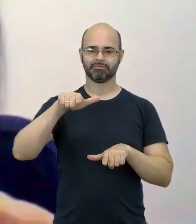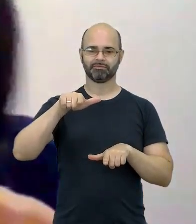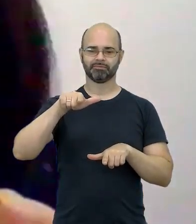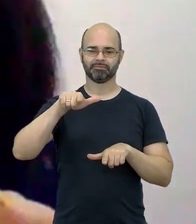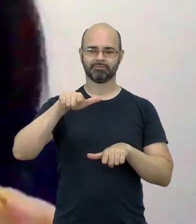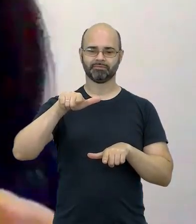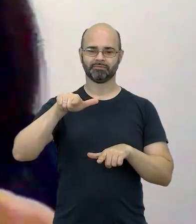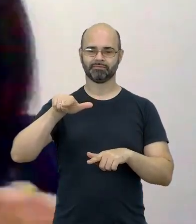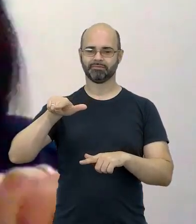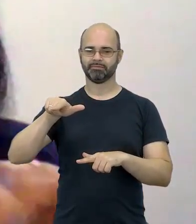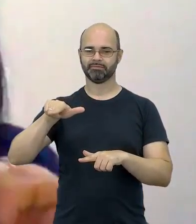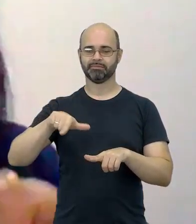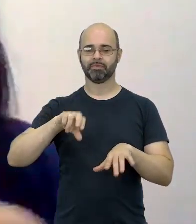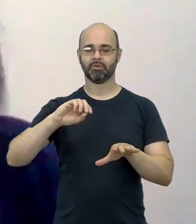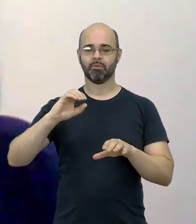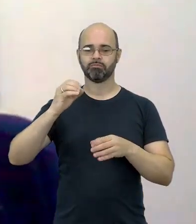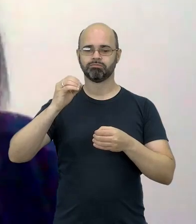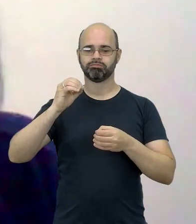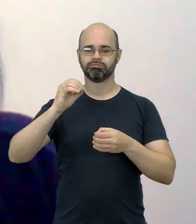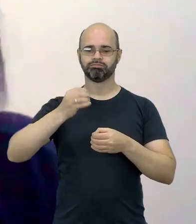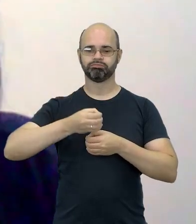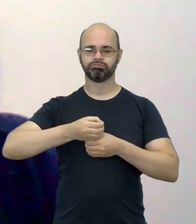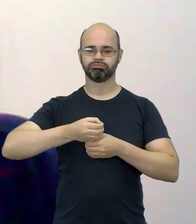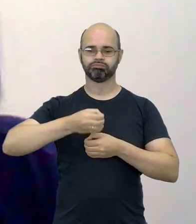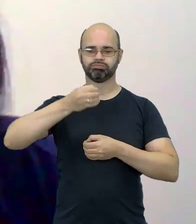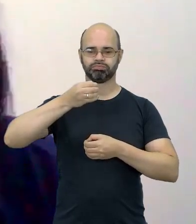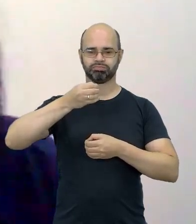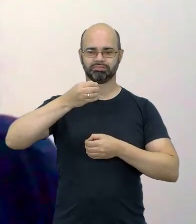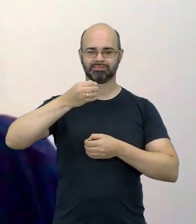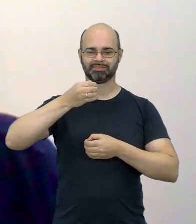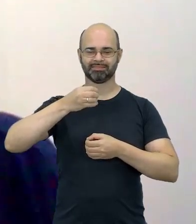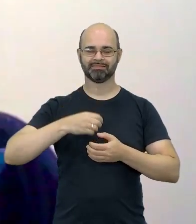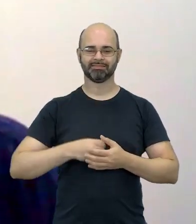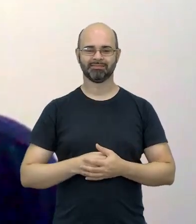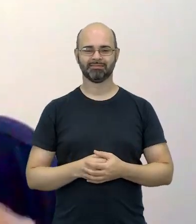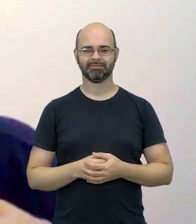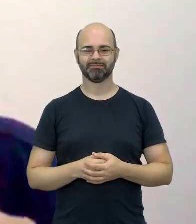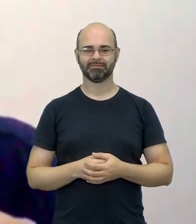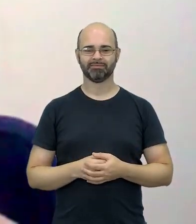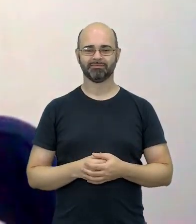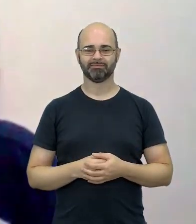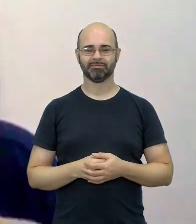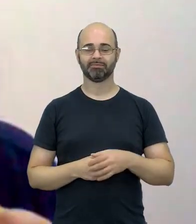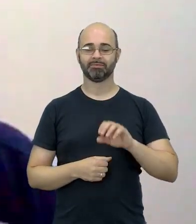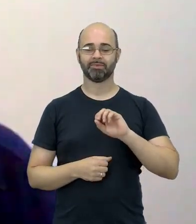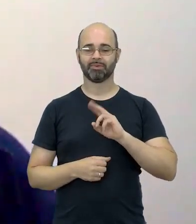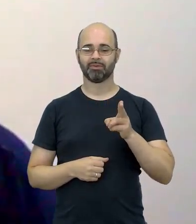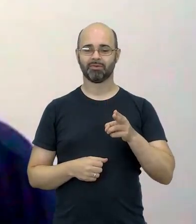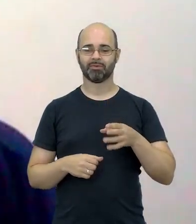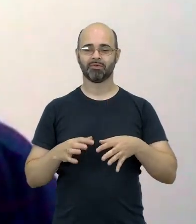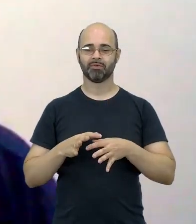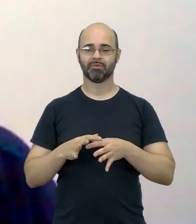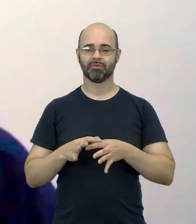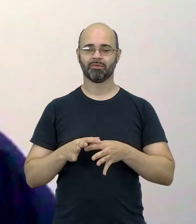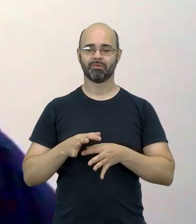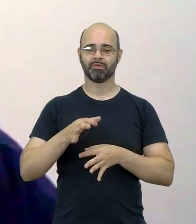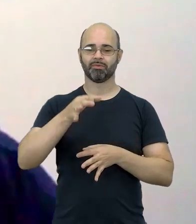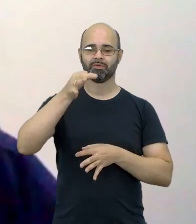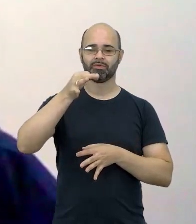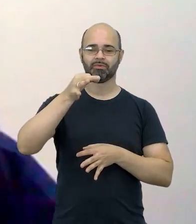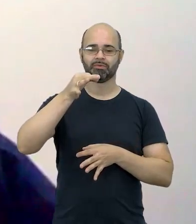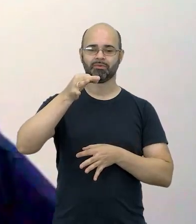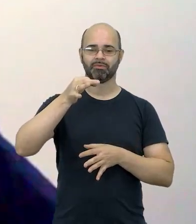ter também um cilindro, né, que aparece ali na minha figura. Eu posso ter um cone, todos esses